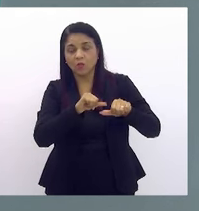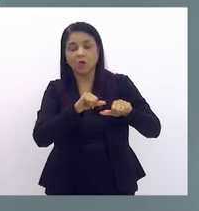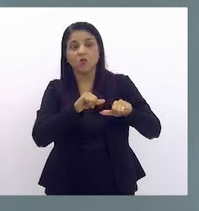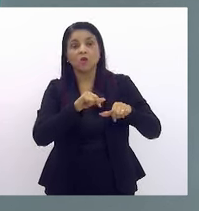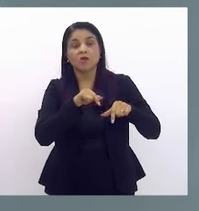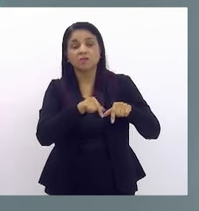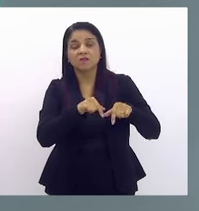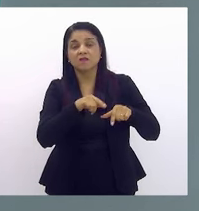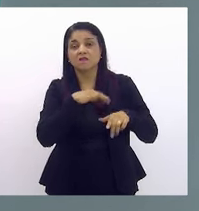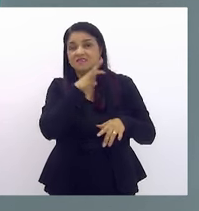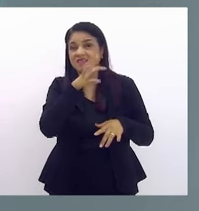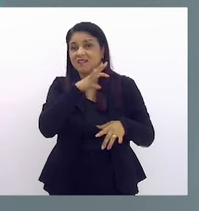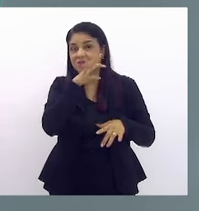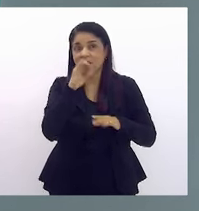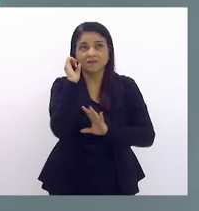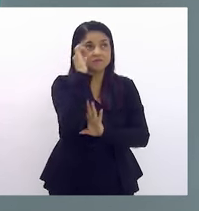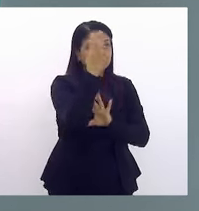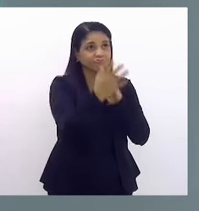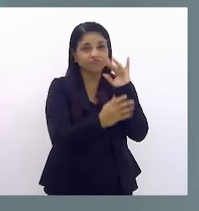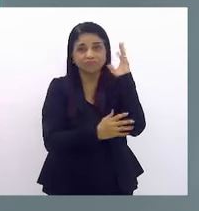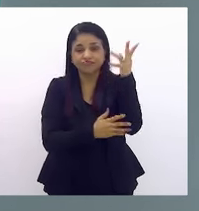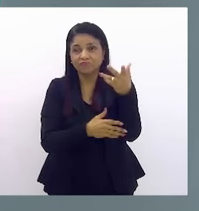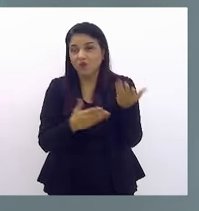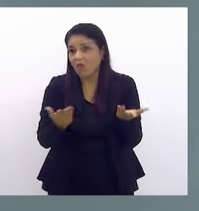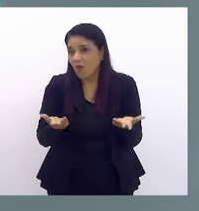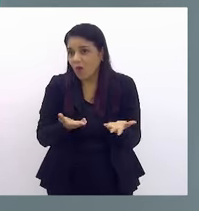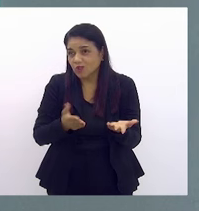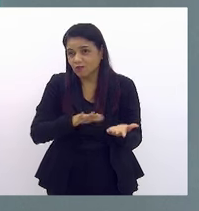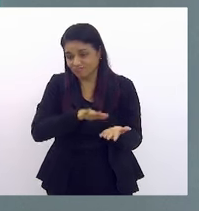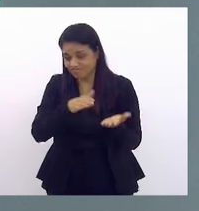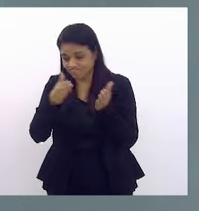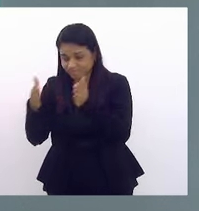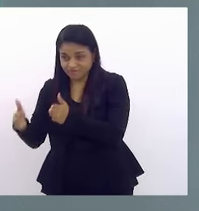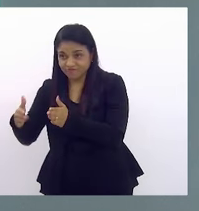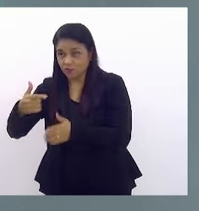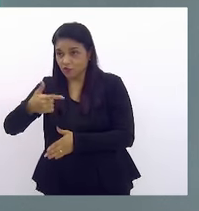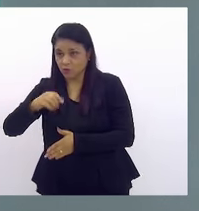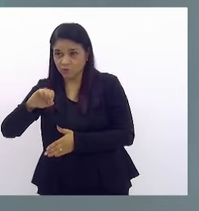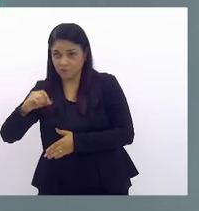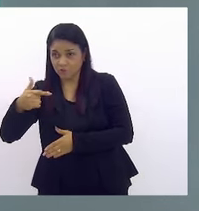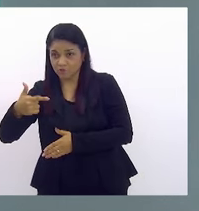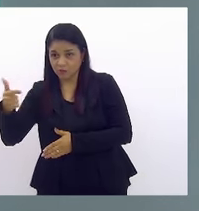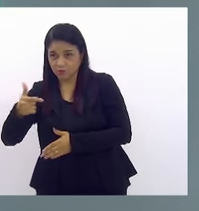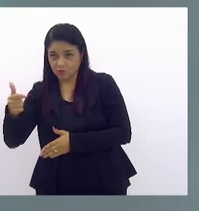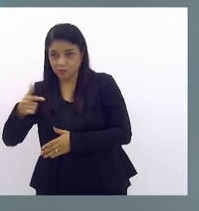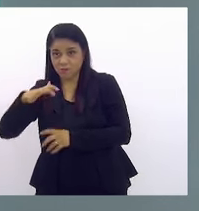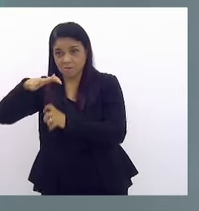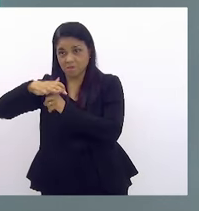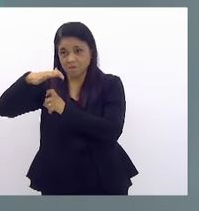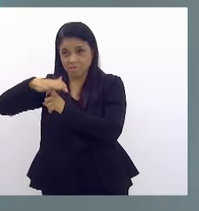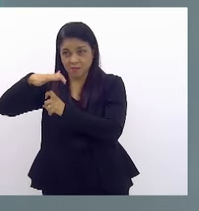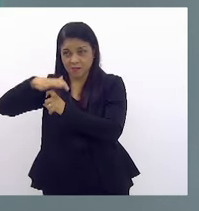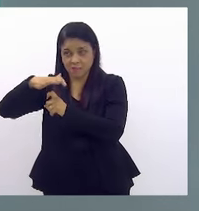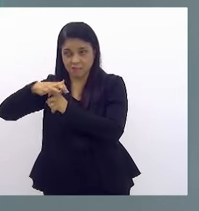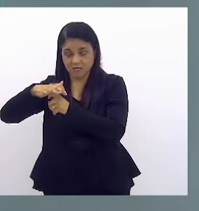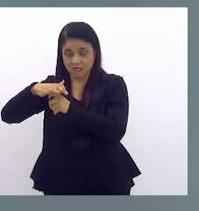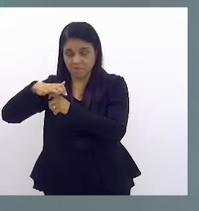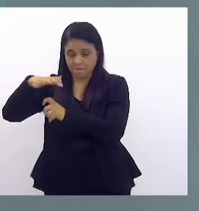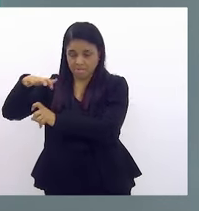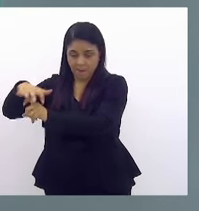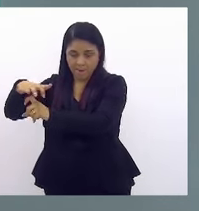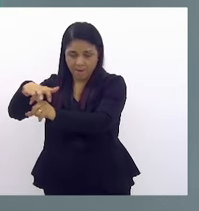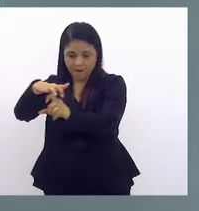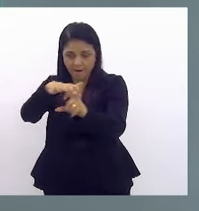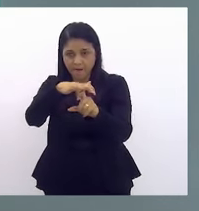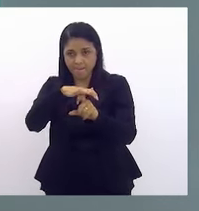fauna passava por ali. E, hoje em dia, com essa mais uma pracinha, né, que é para Sona,